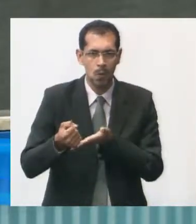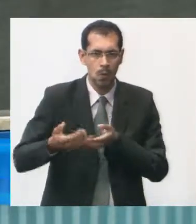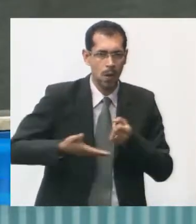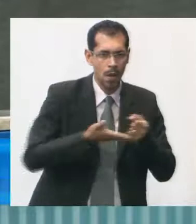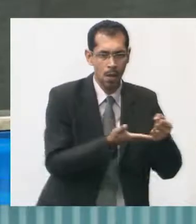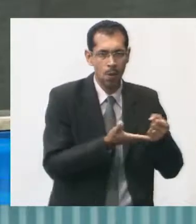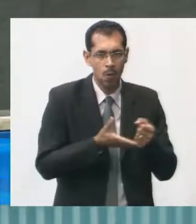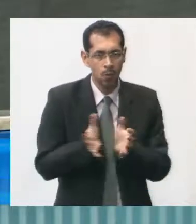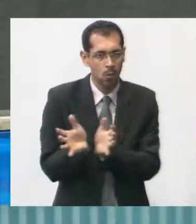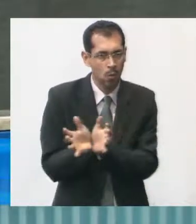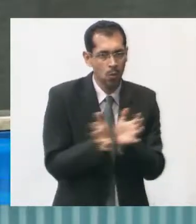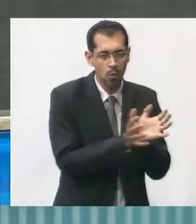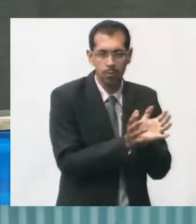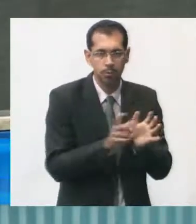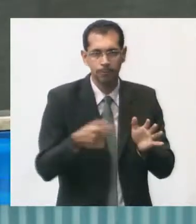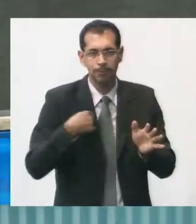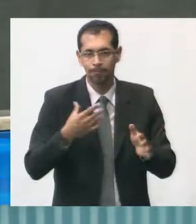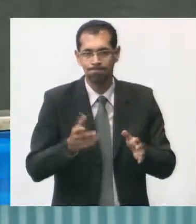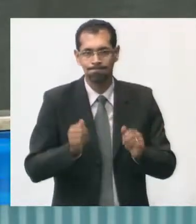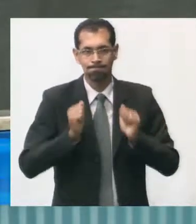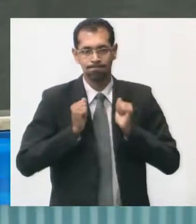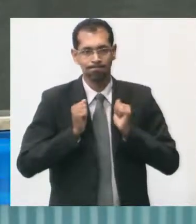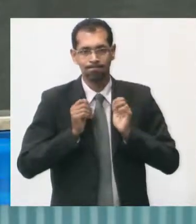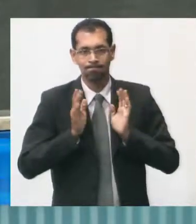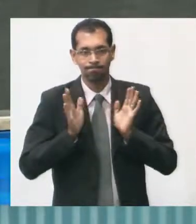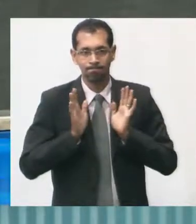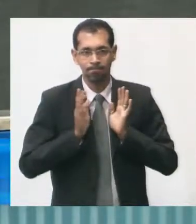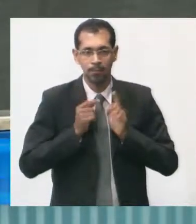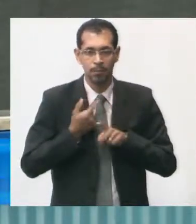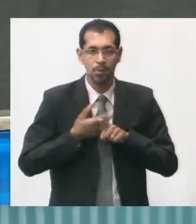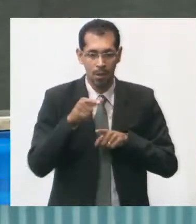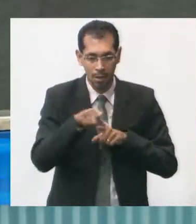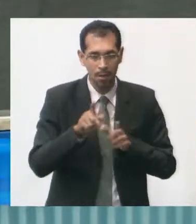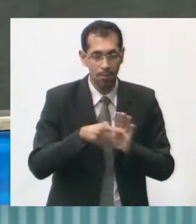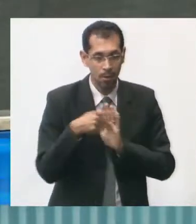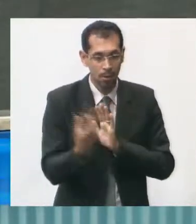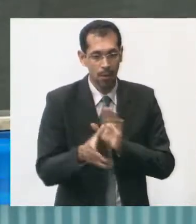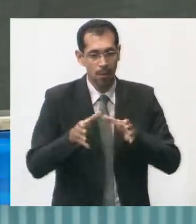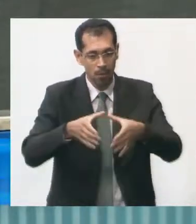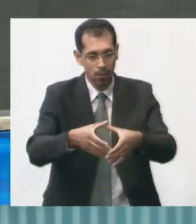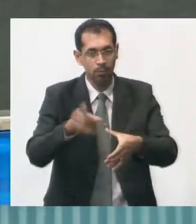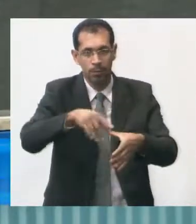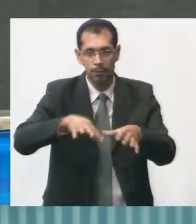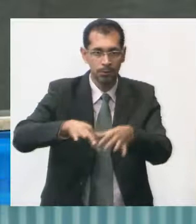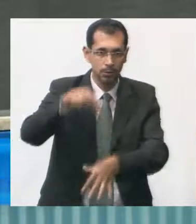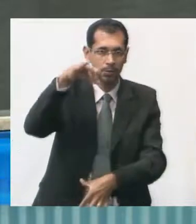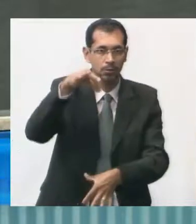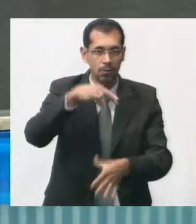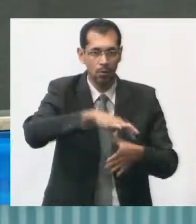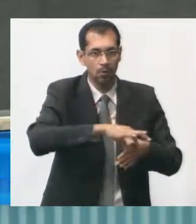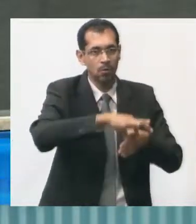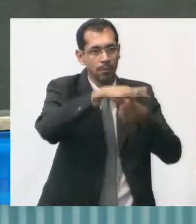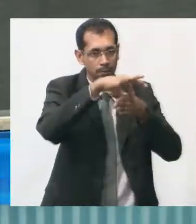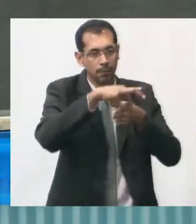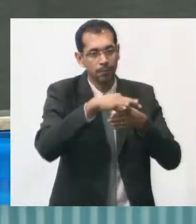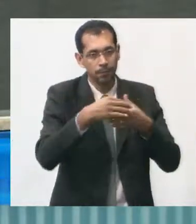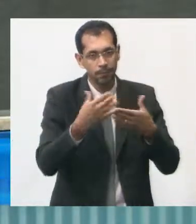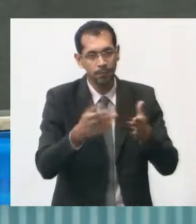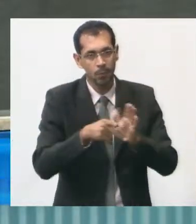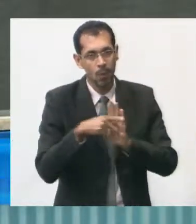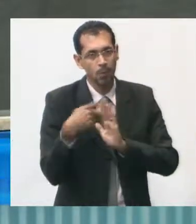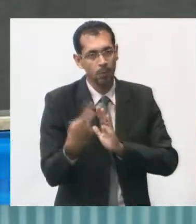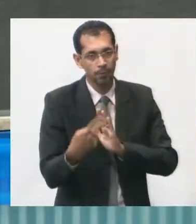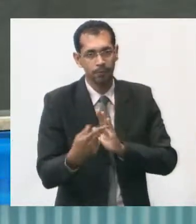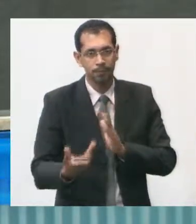que é um processo da comunidade. É a comunidade que vai escolher quem será o seu representante, não o vereador. Boa, né, parte,